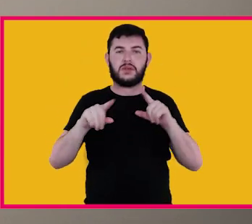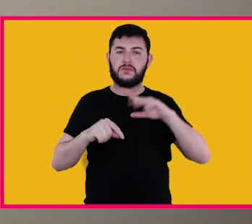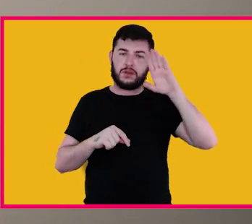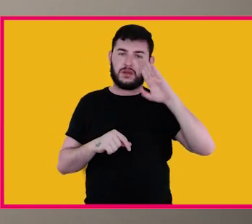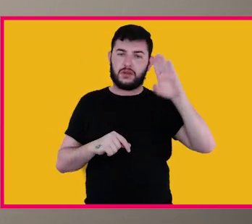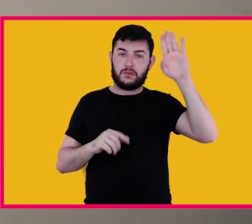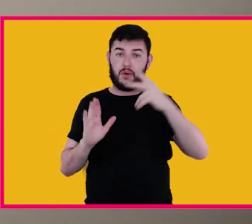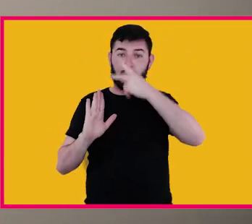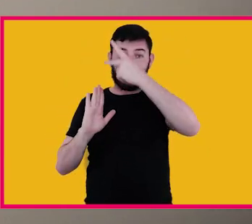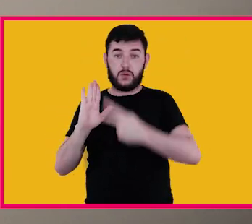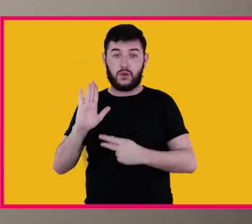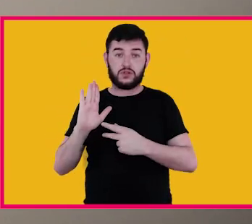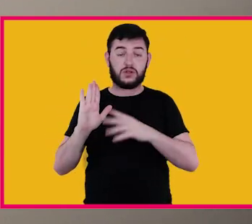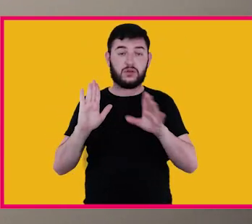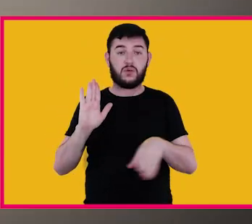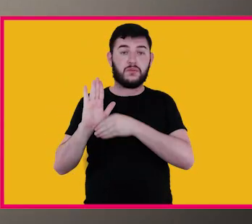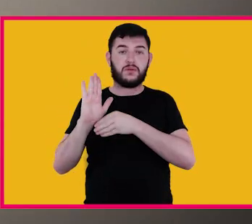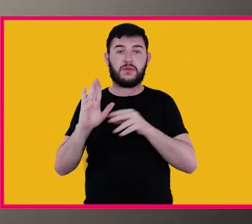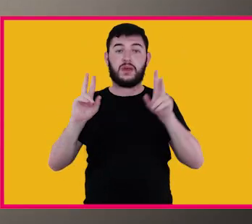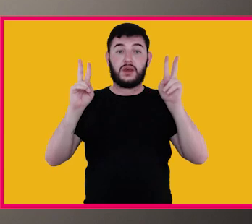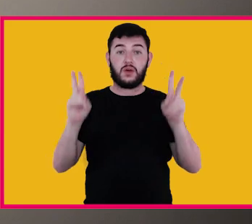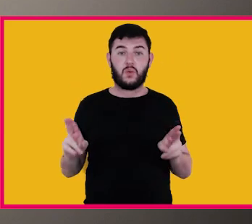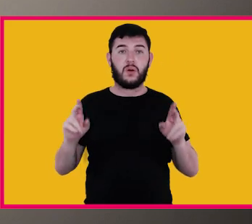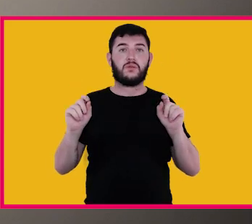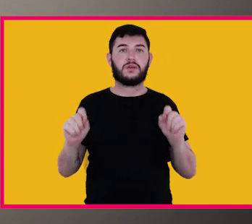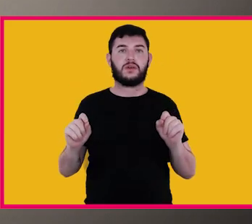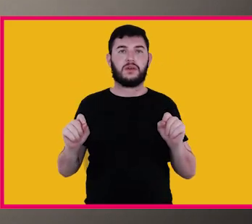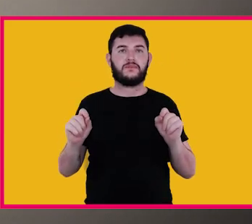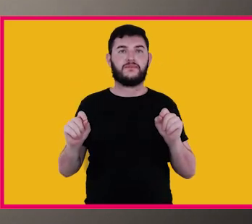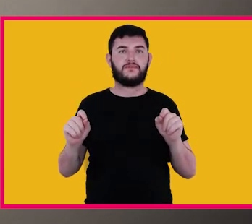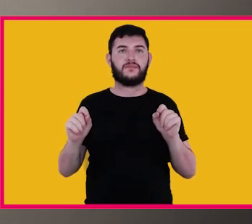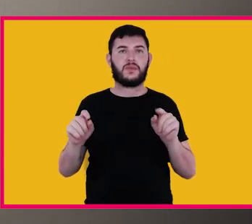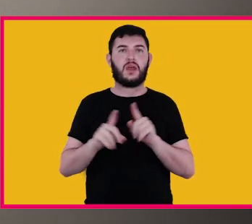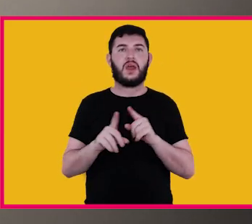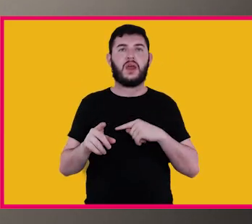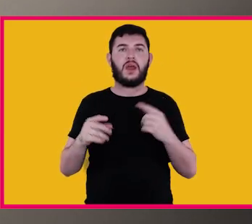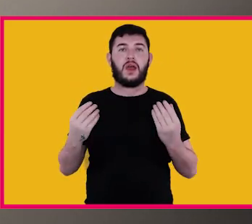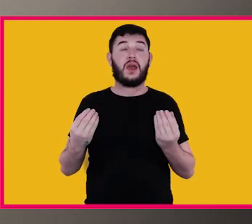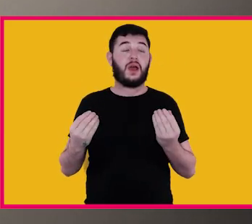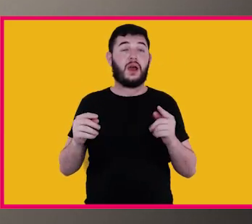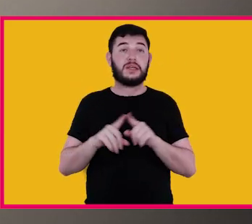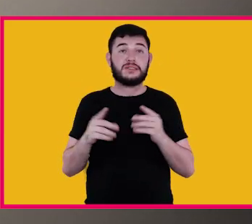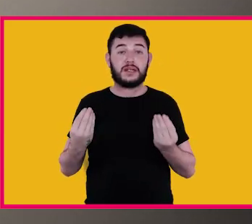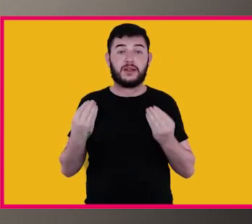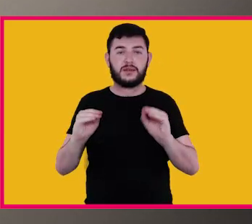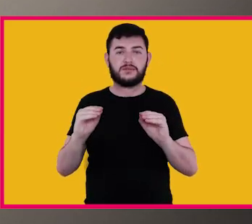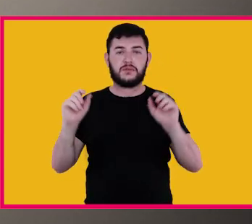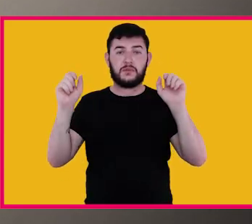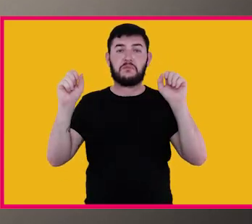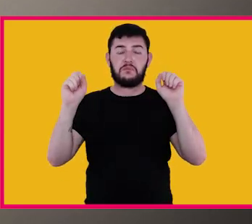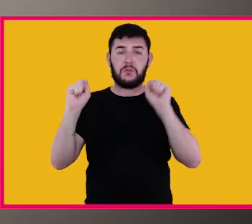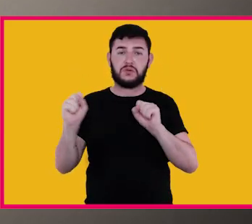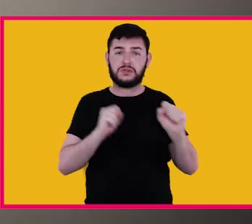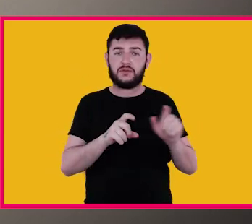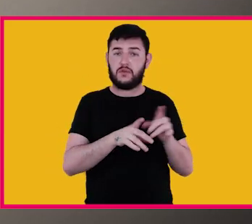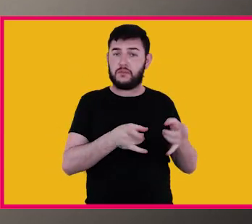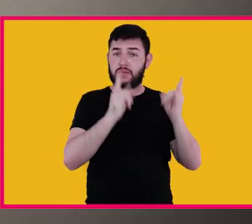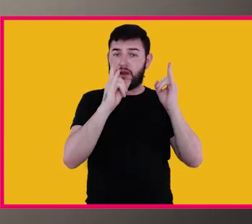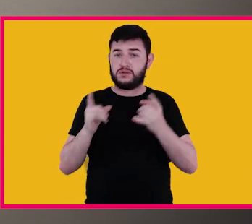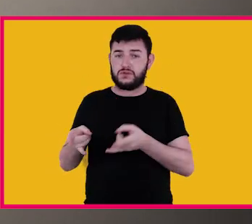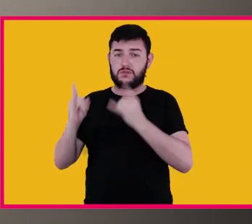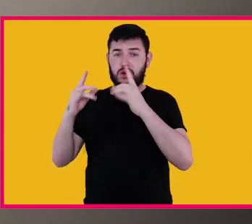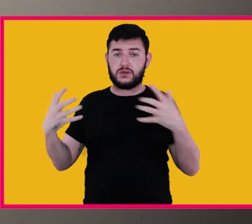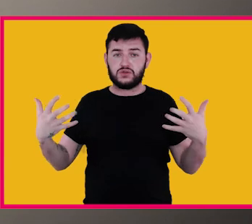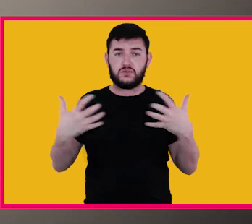projetos complementares, como instalações. Esse processo permite múltiplas combinações possíveis entre os diferentes módulos ofertados para atender